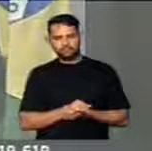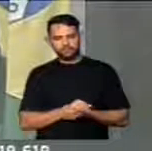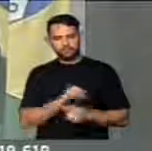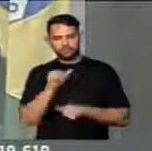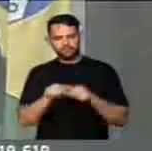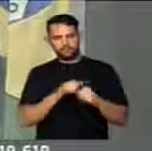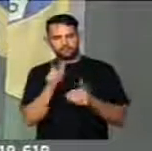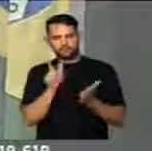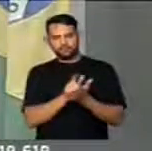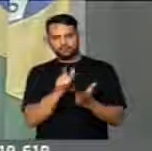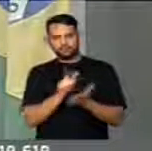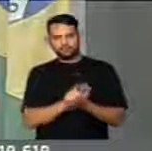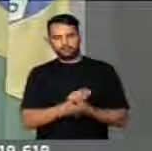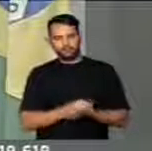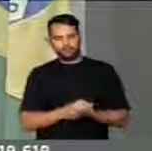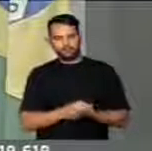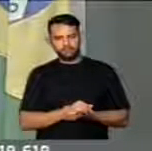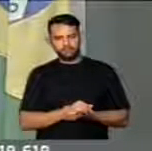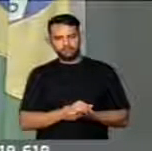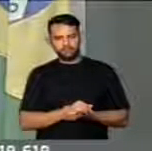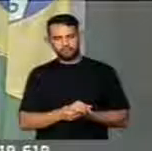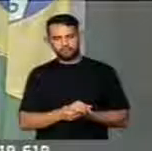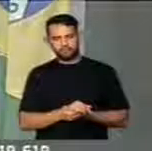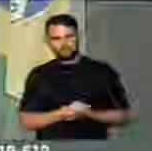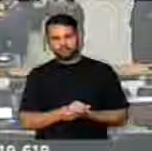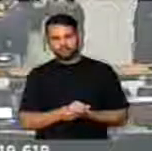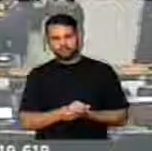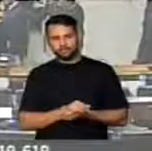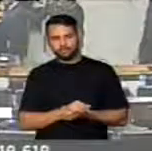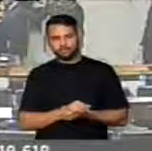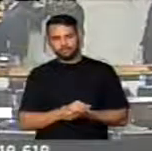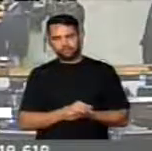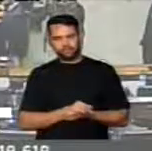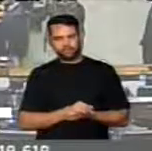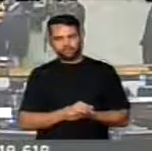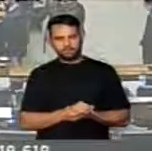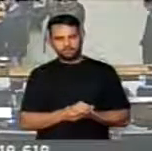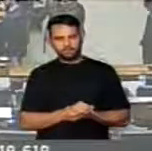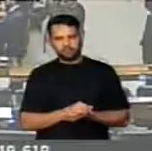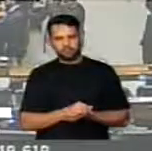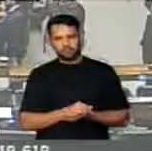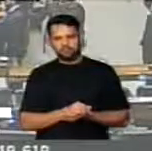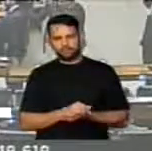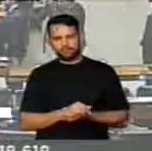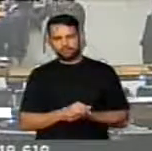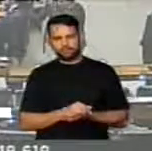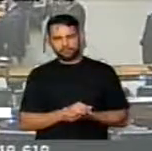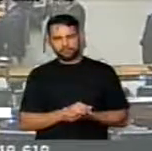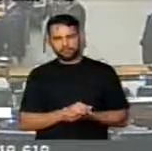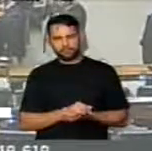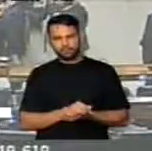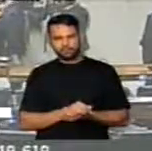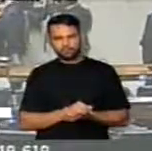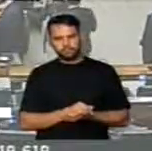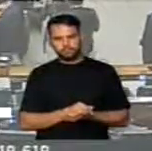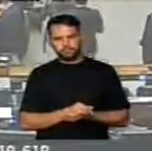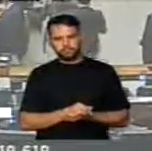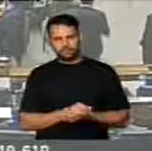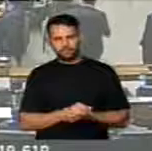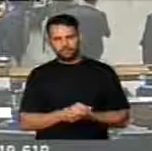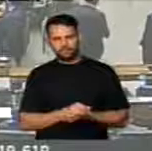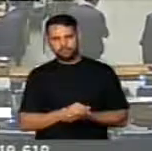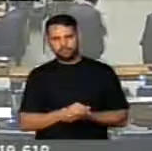do Processo Penal Militar e do Código Eleitoral. Artigo 2º. Essa lei entrará em vigor no dia